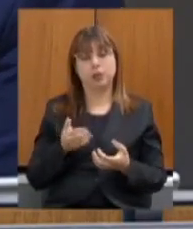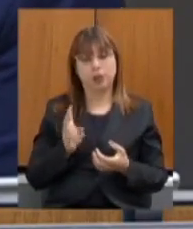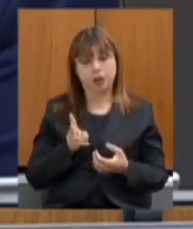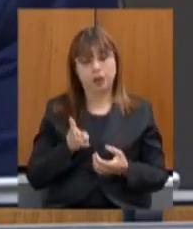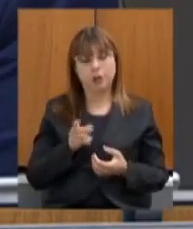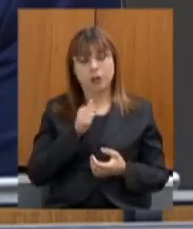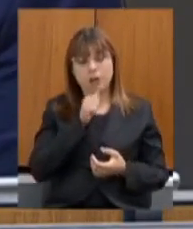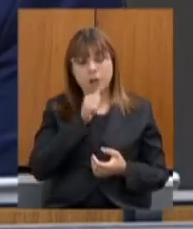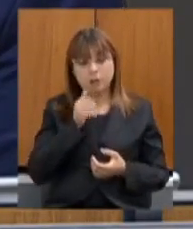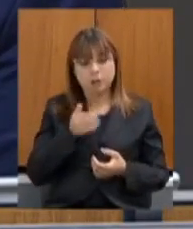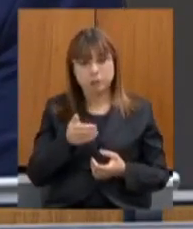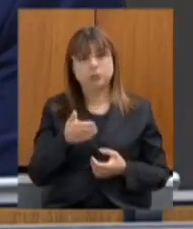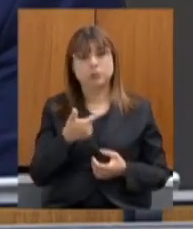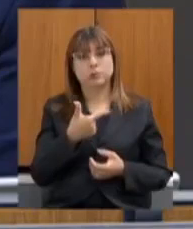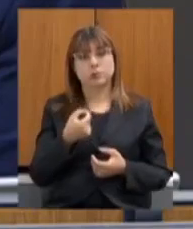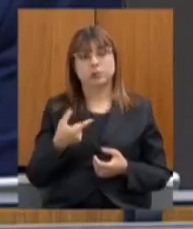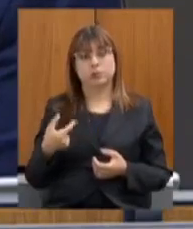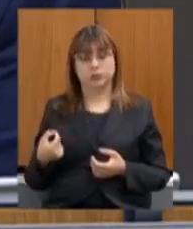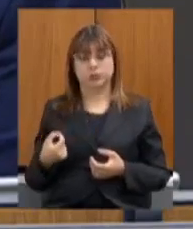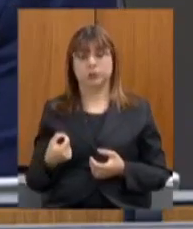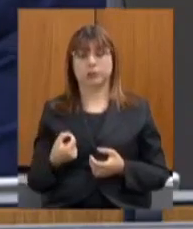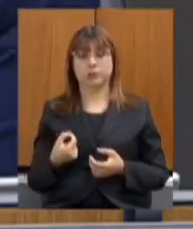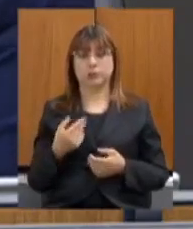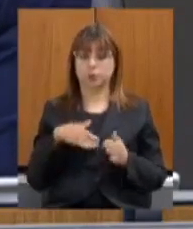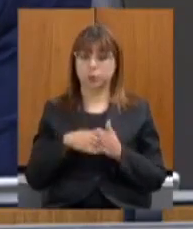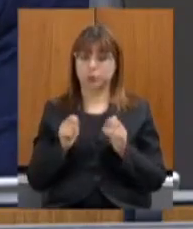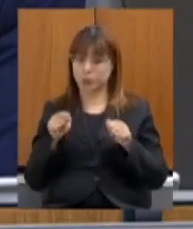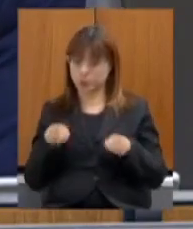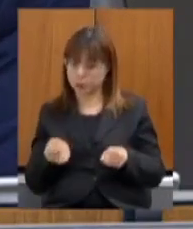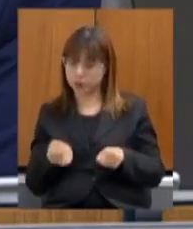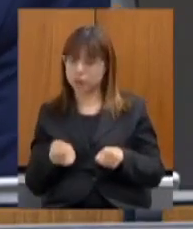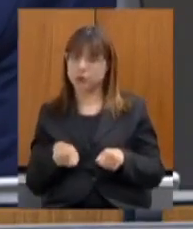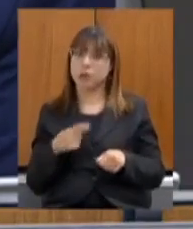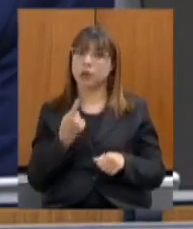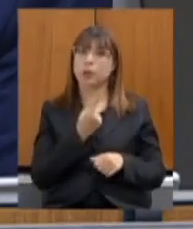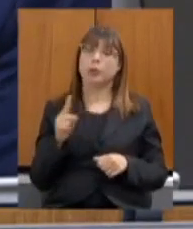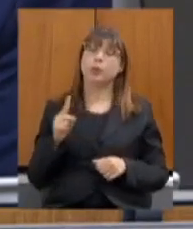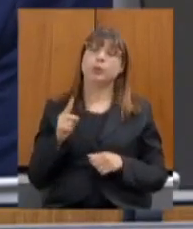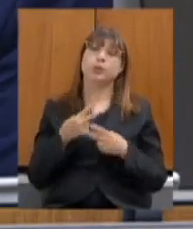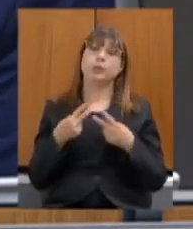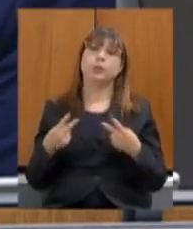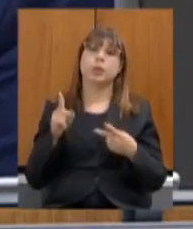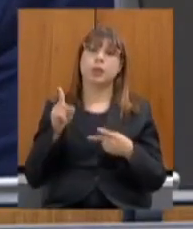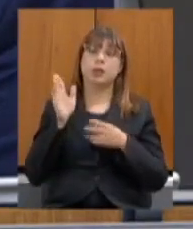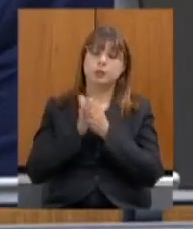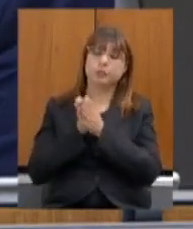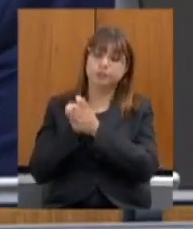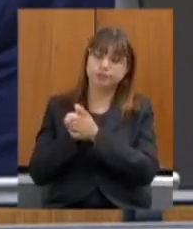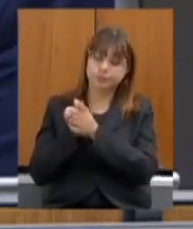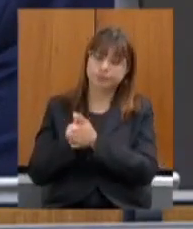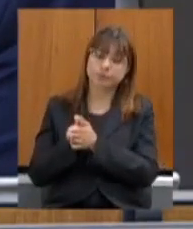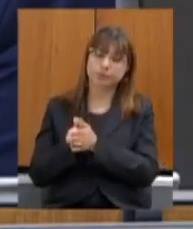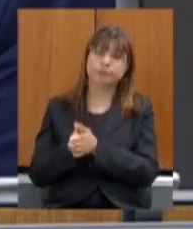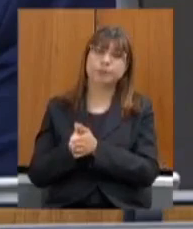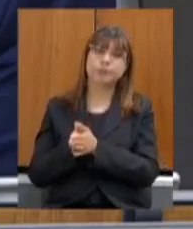deste ano, naturalmente, tudo o que for possível. Por fim, sobre o nosso Dekitonha, acho que